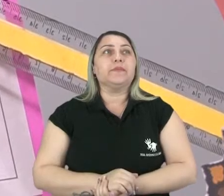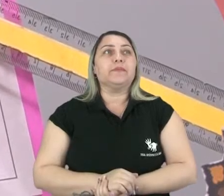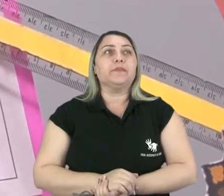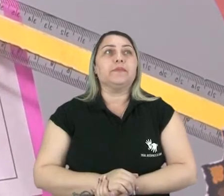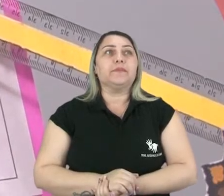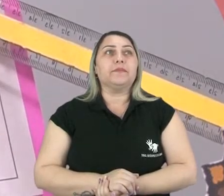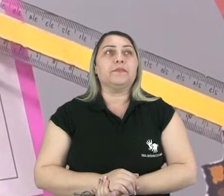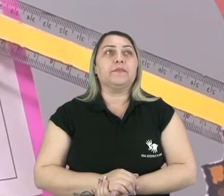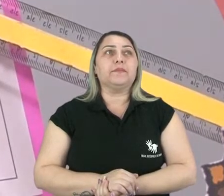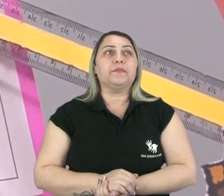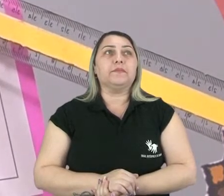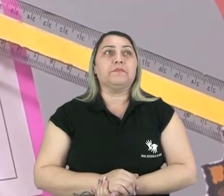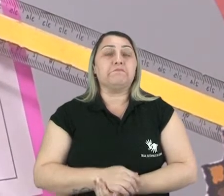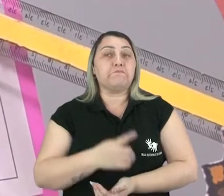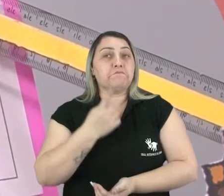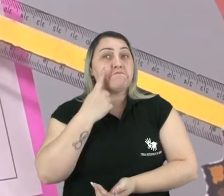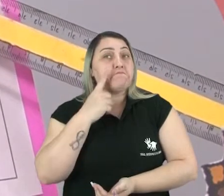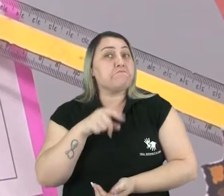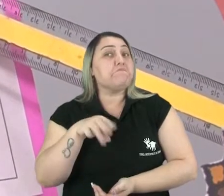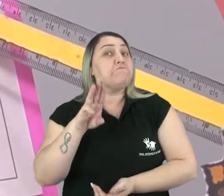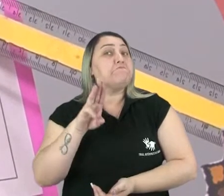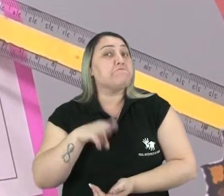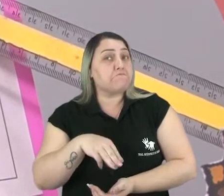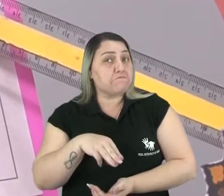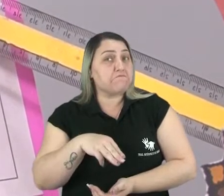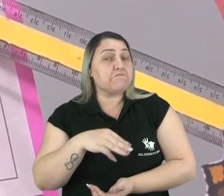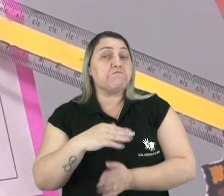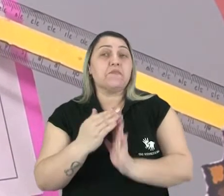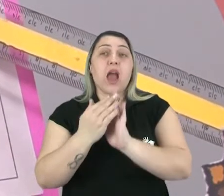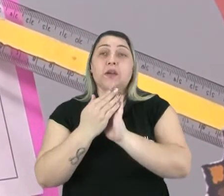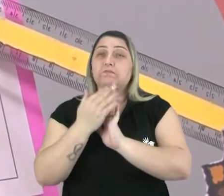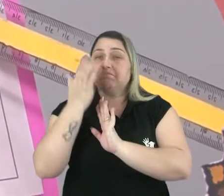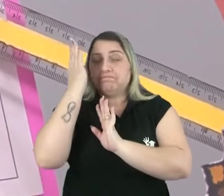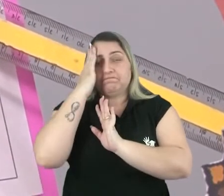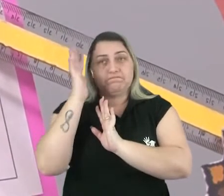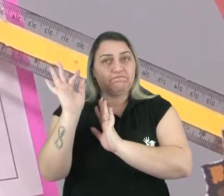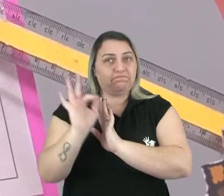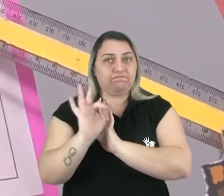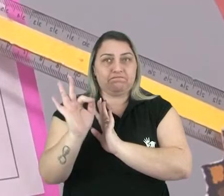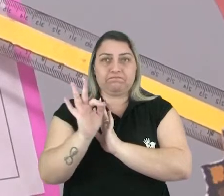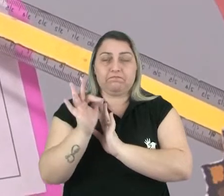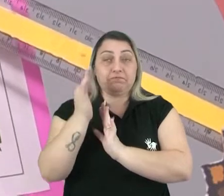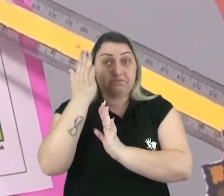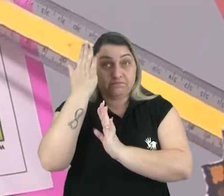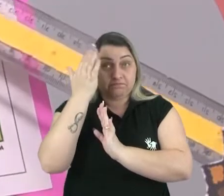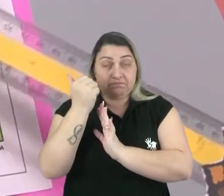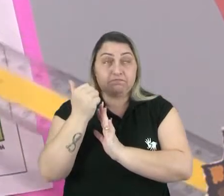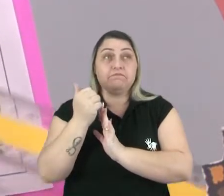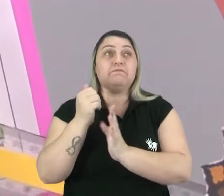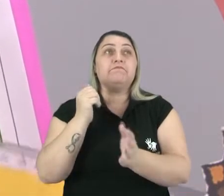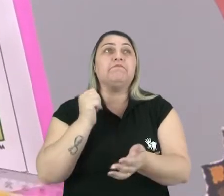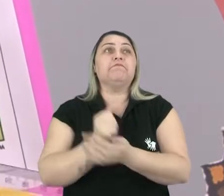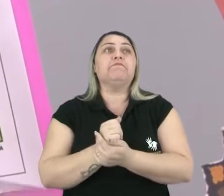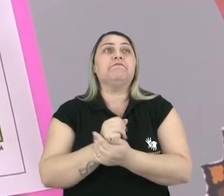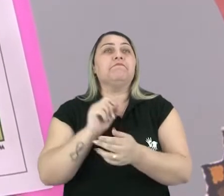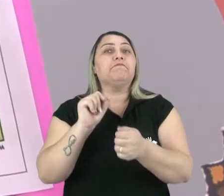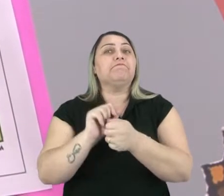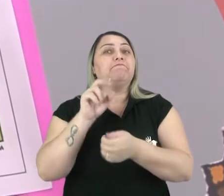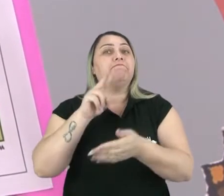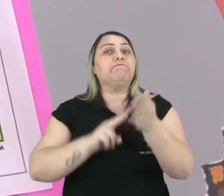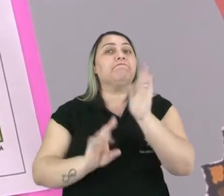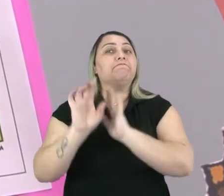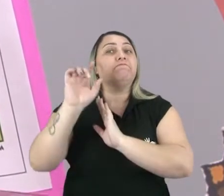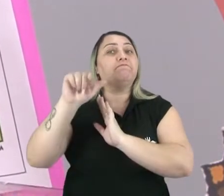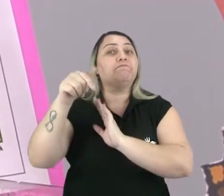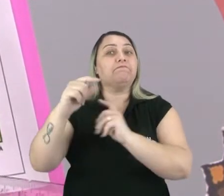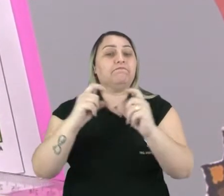certo? Mas quem será que mordeu? Ainda não sabemos. Vamos saber quando realizar a leitura do